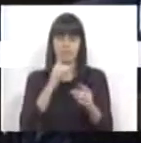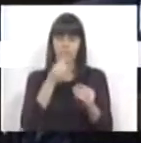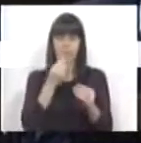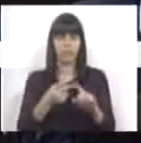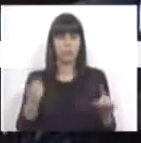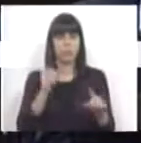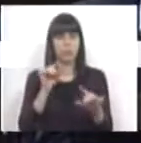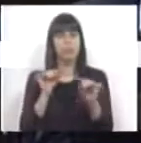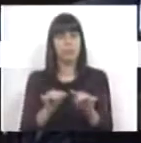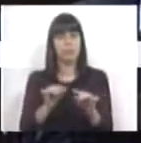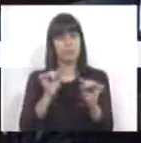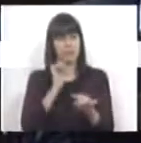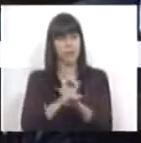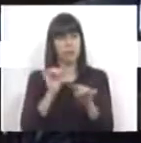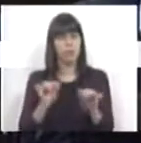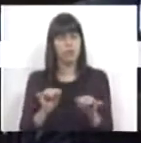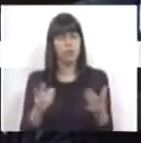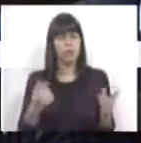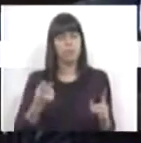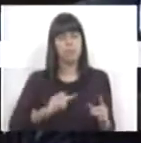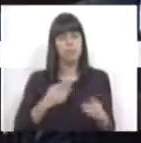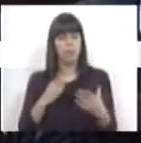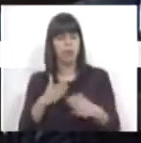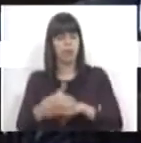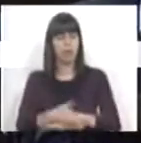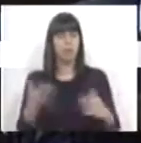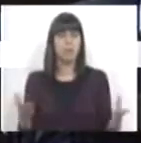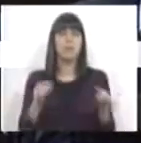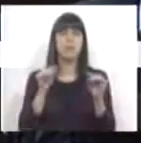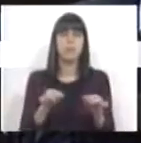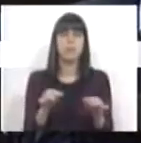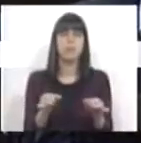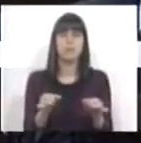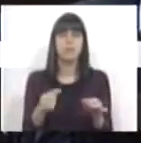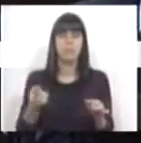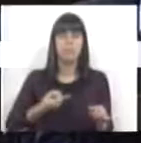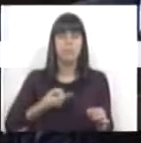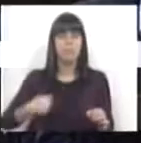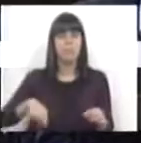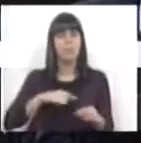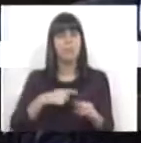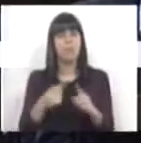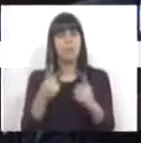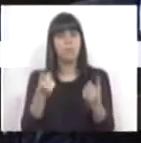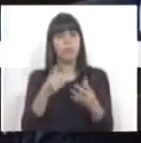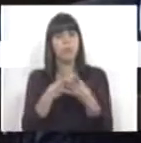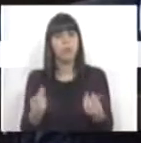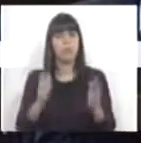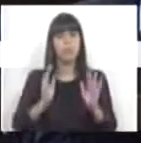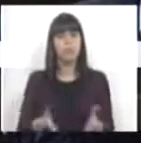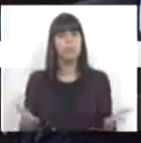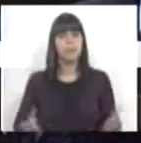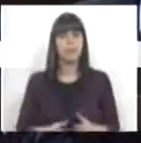paradoxal e é exatamente sobre isso que devemos intervir e é sobre isso que devemos arranjar uma